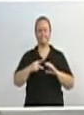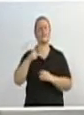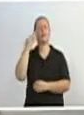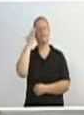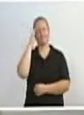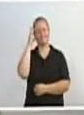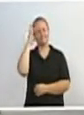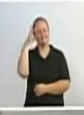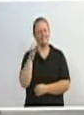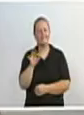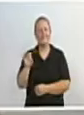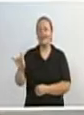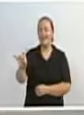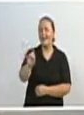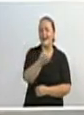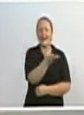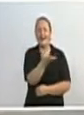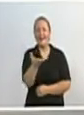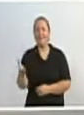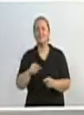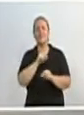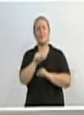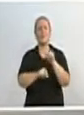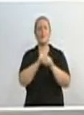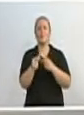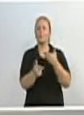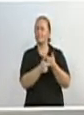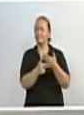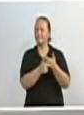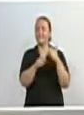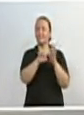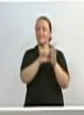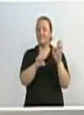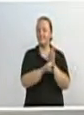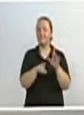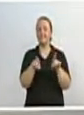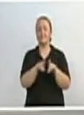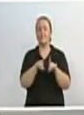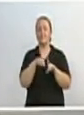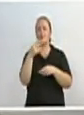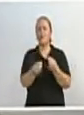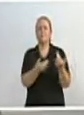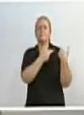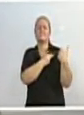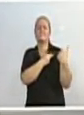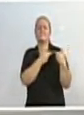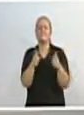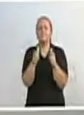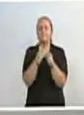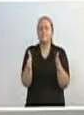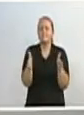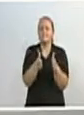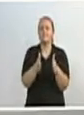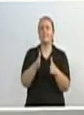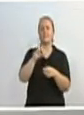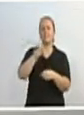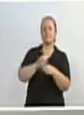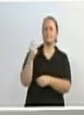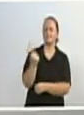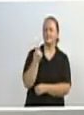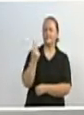aqui presentes nessa noite, o papel desse estatuto e o papel da pequena, da microempresa, do empreendedor individual e